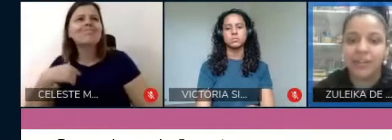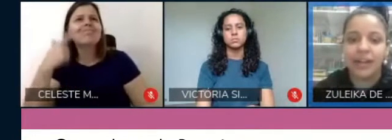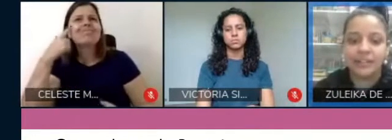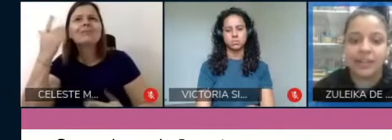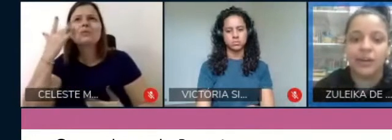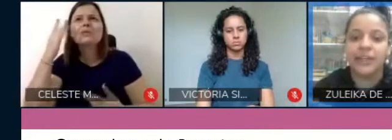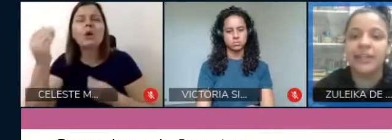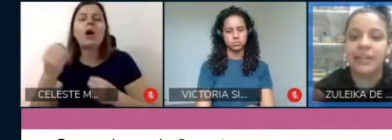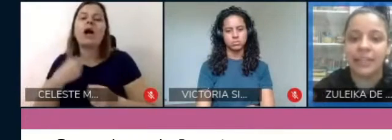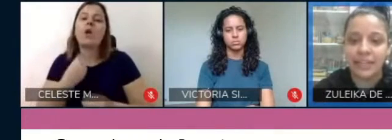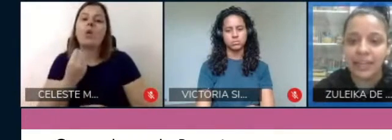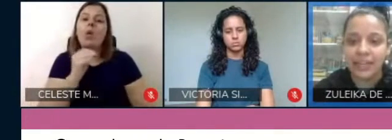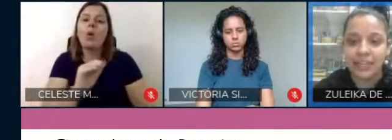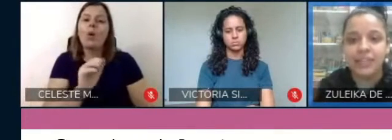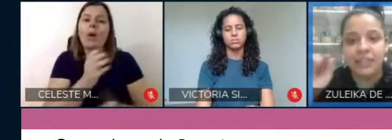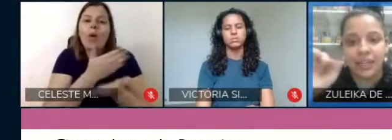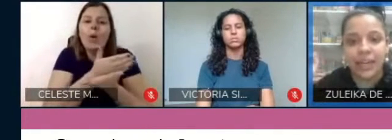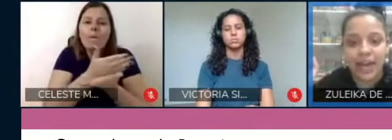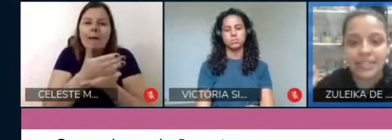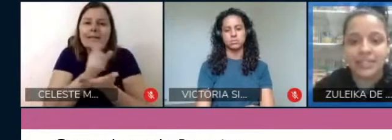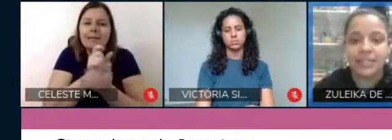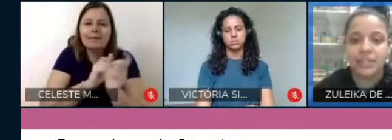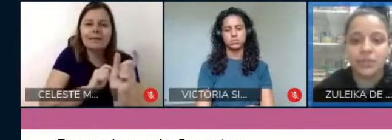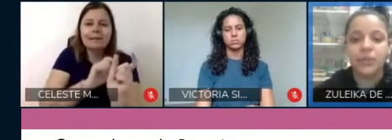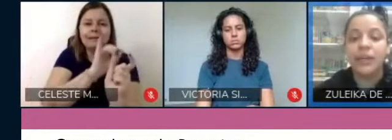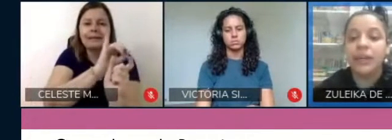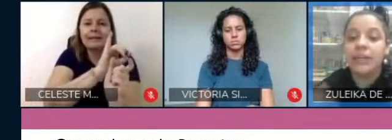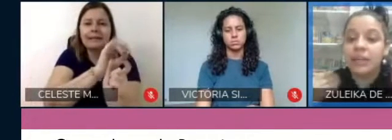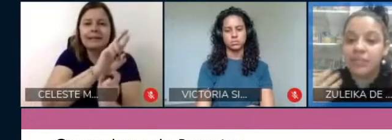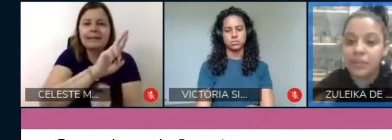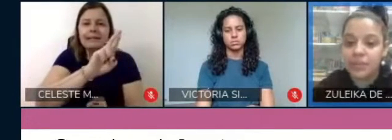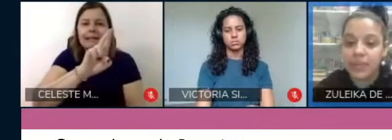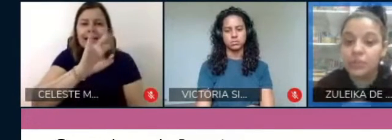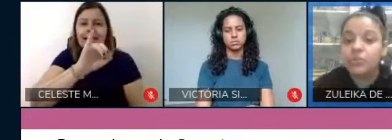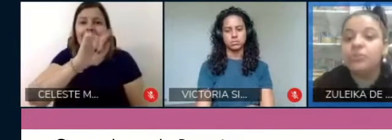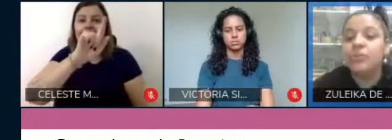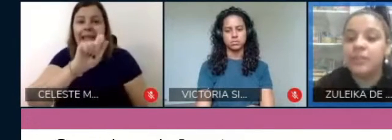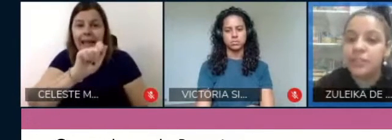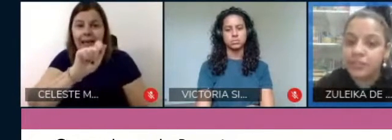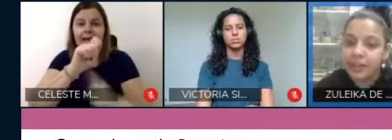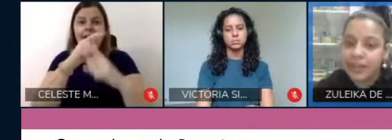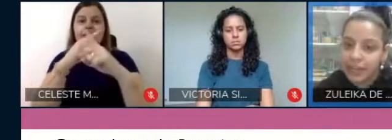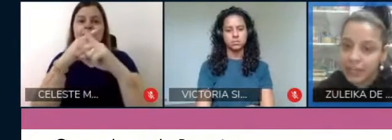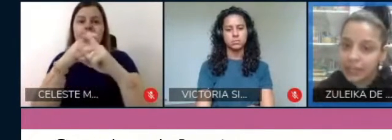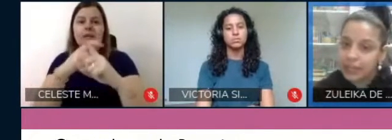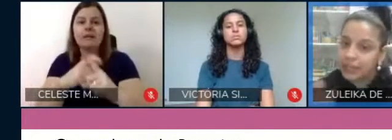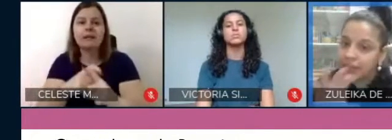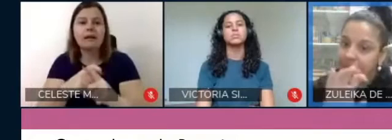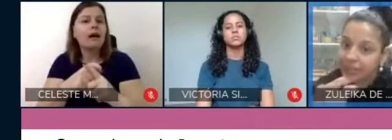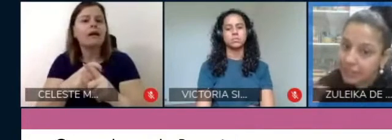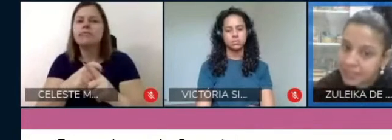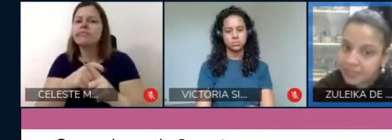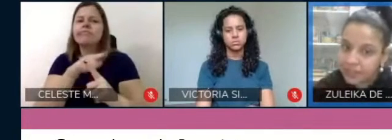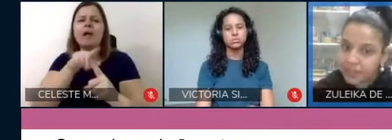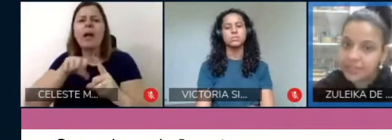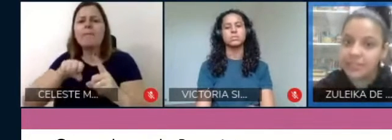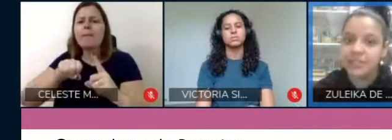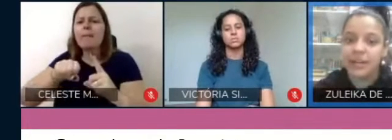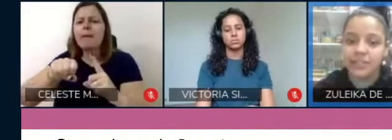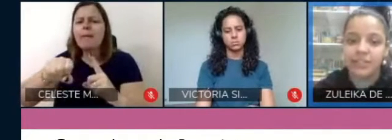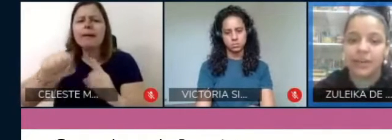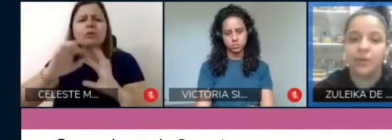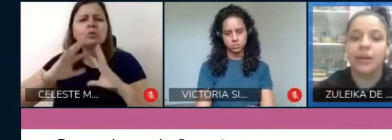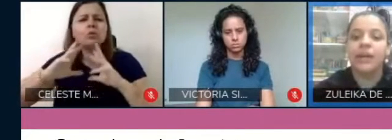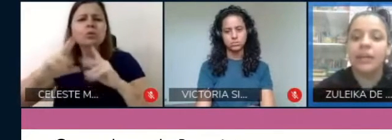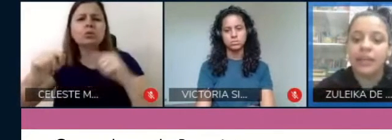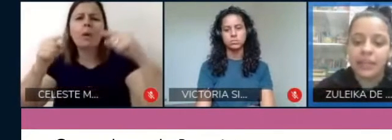da palavra até irriga, né, asterisco, e ele vai buscar tudo o que tiver na